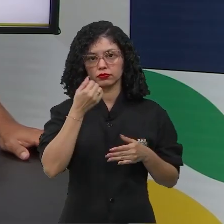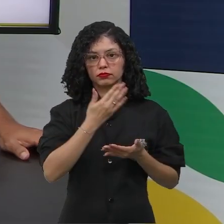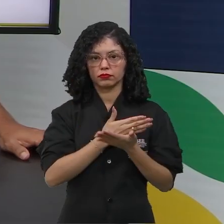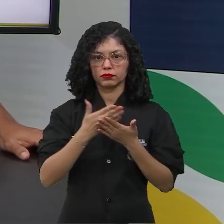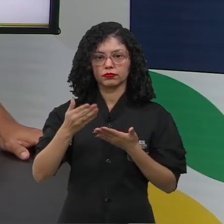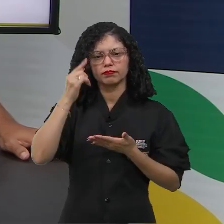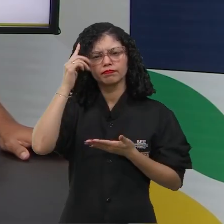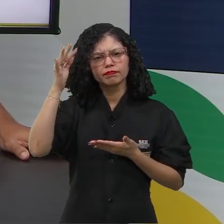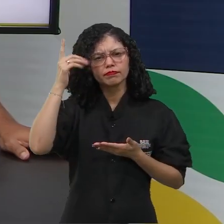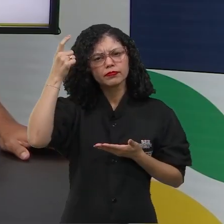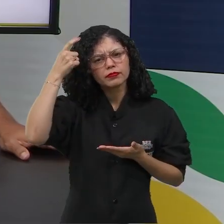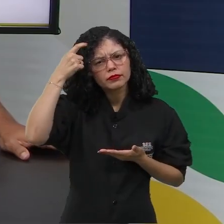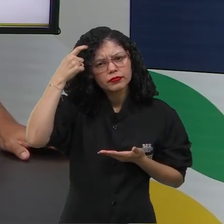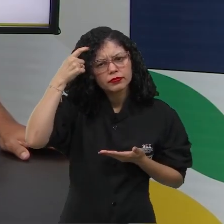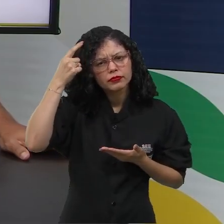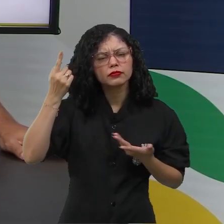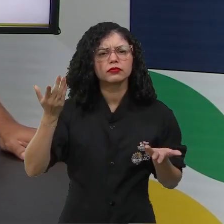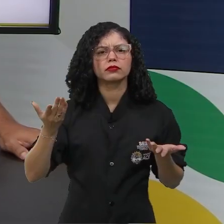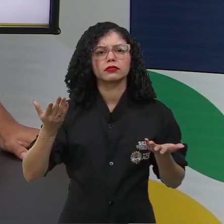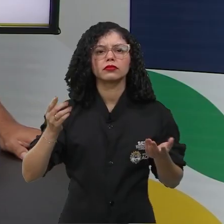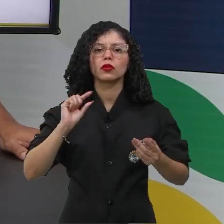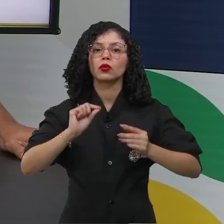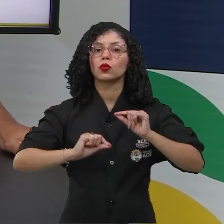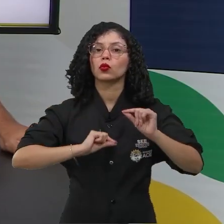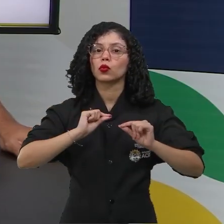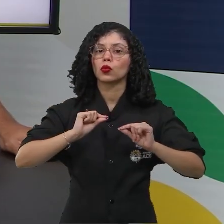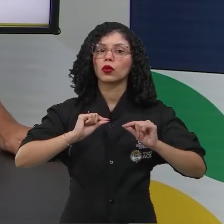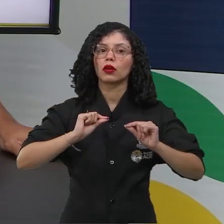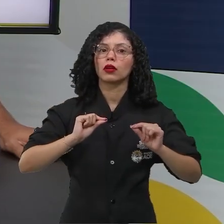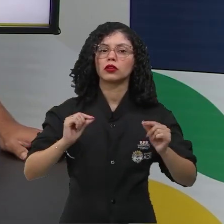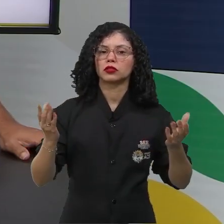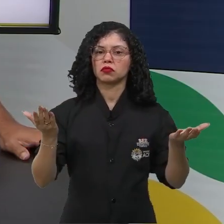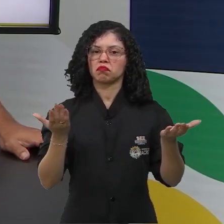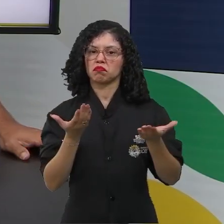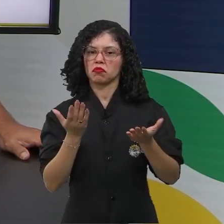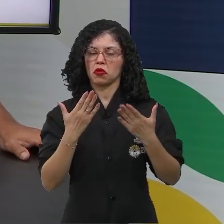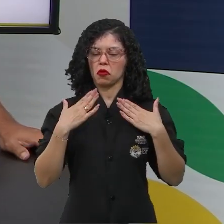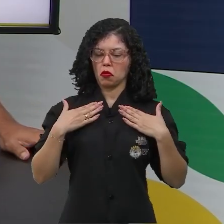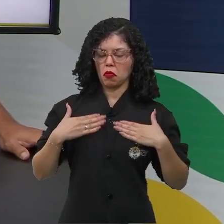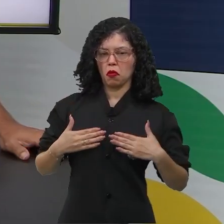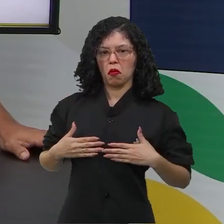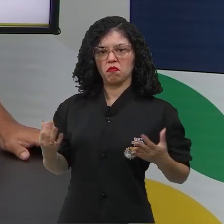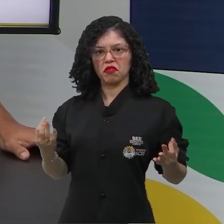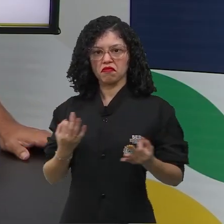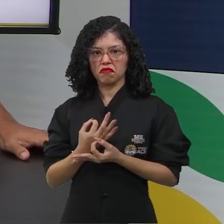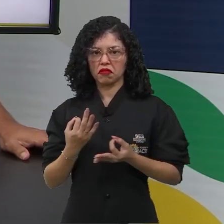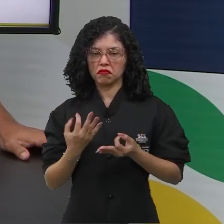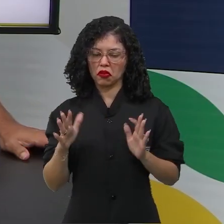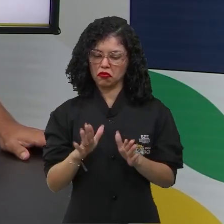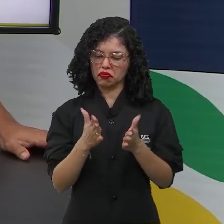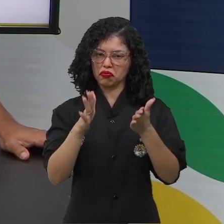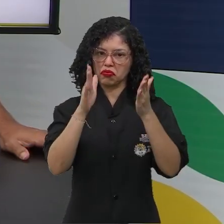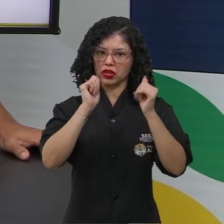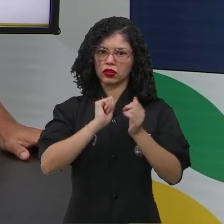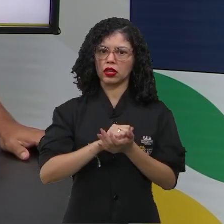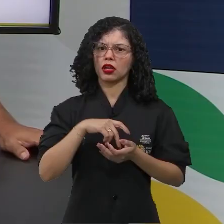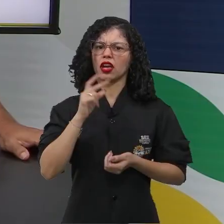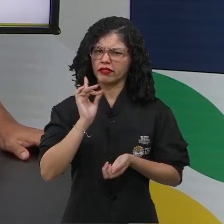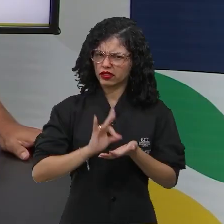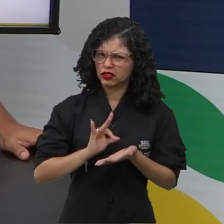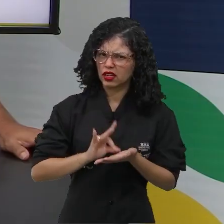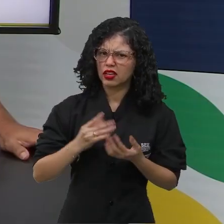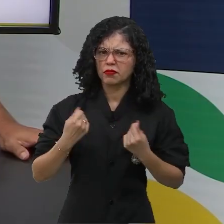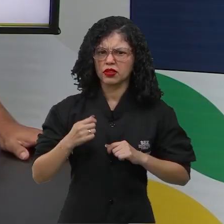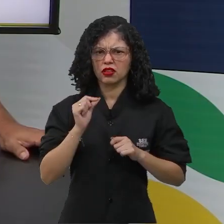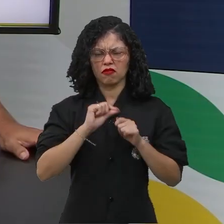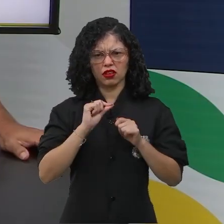começar a refletir efetivamente o que é esse corpo ideal. Será que faz sentido a gente se mutilar, se